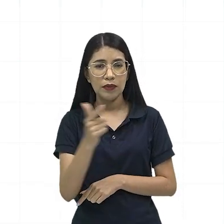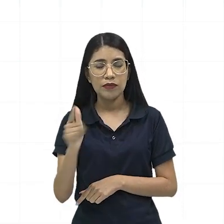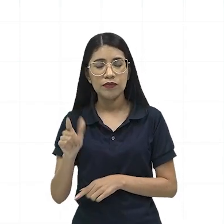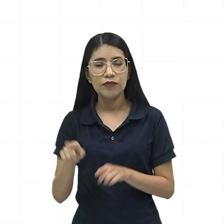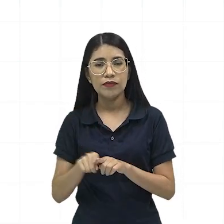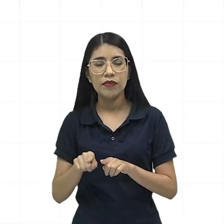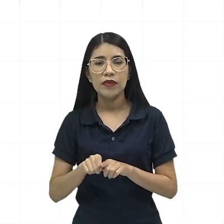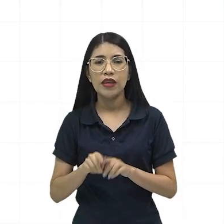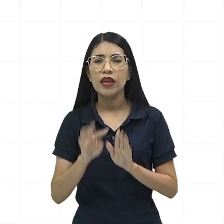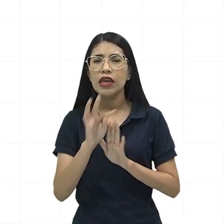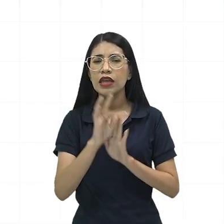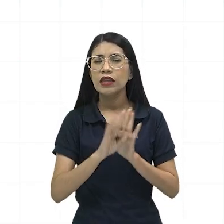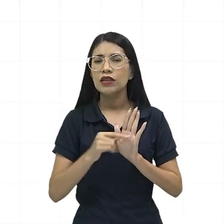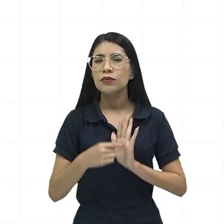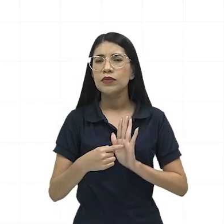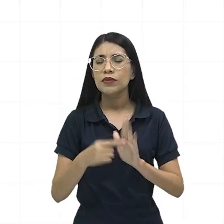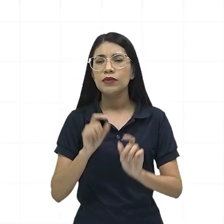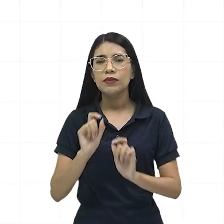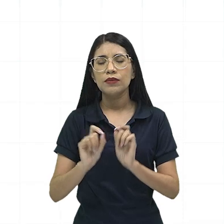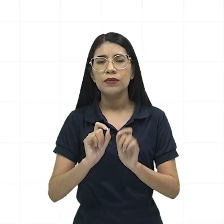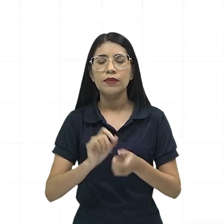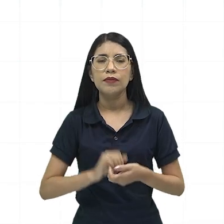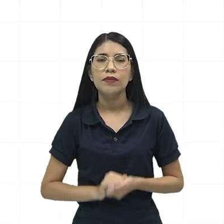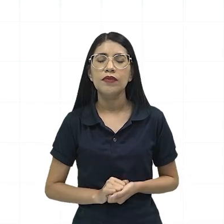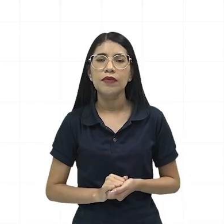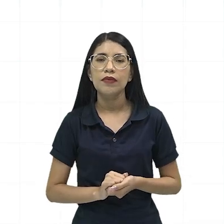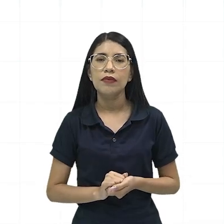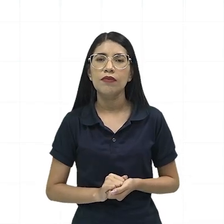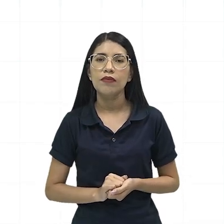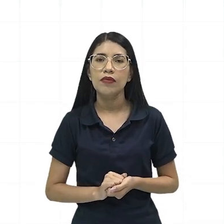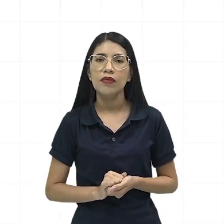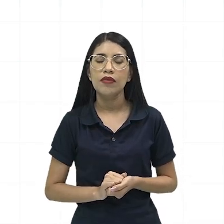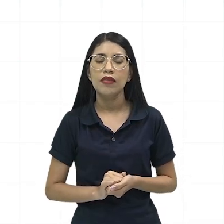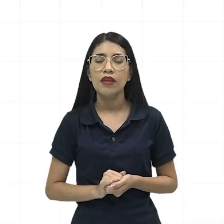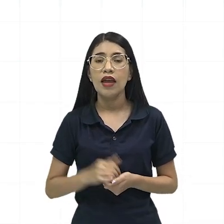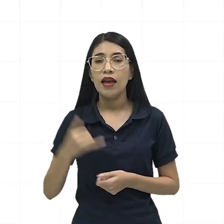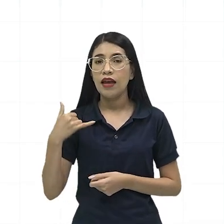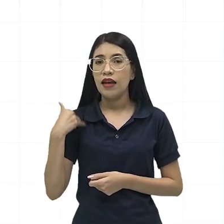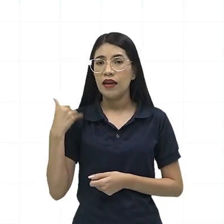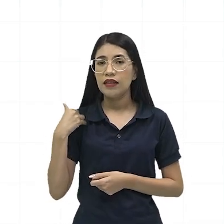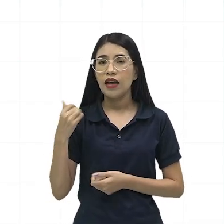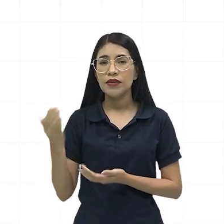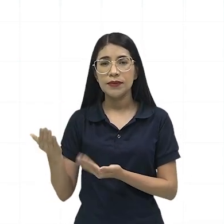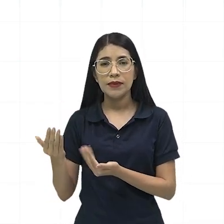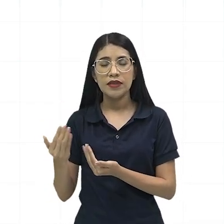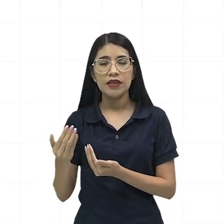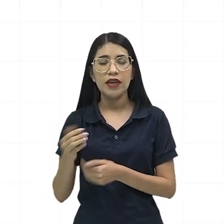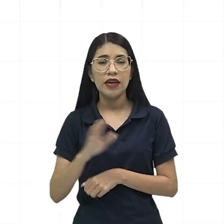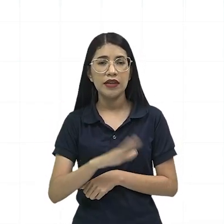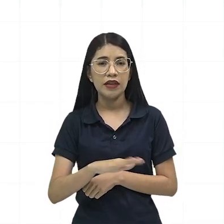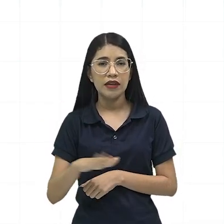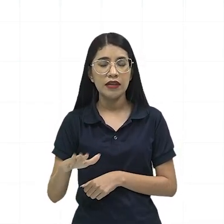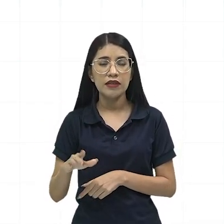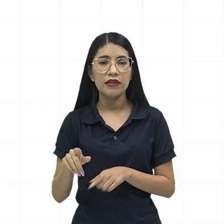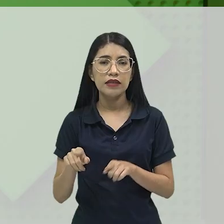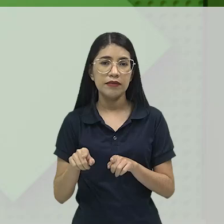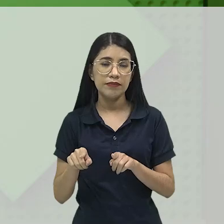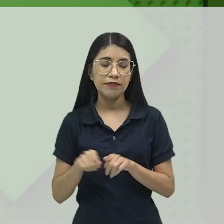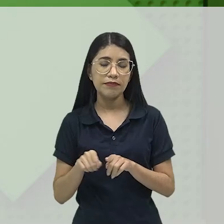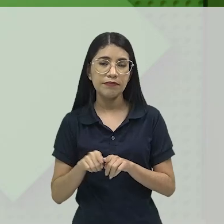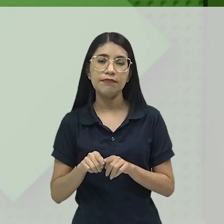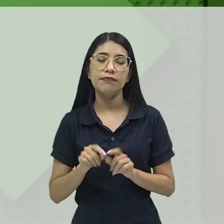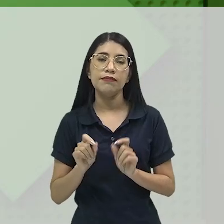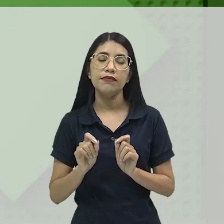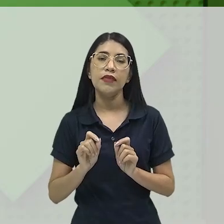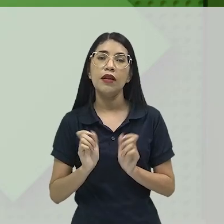que esse texto está nos mostrando, né? Que devido aí a essa idade, muitas vezes essa criança ou esse